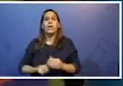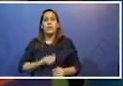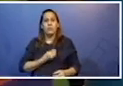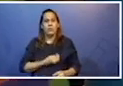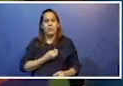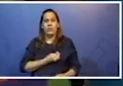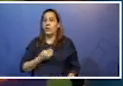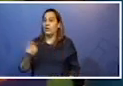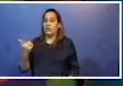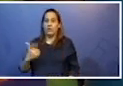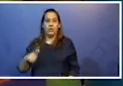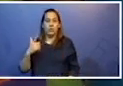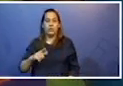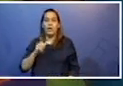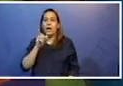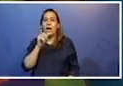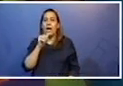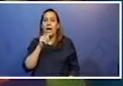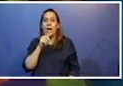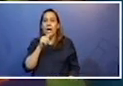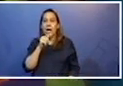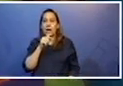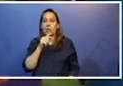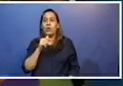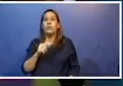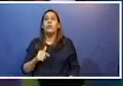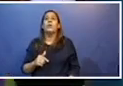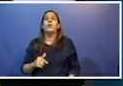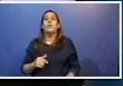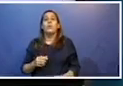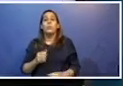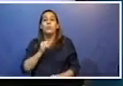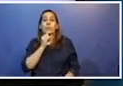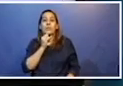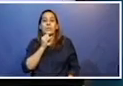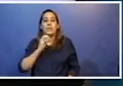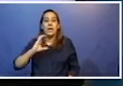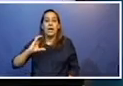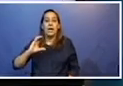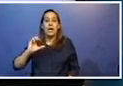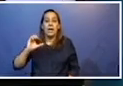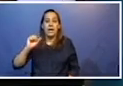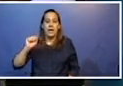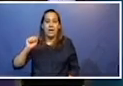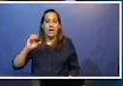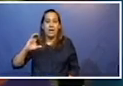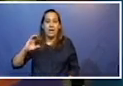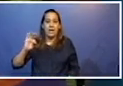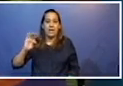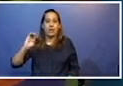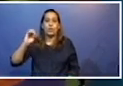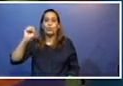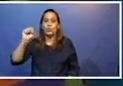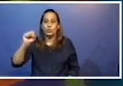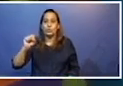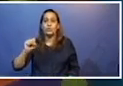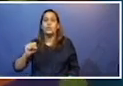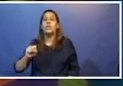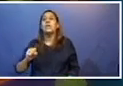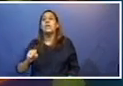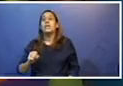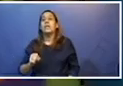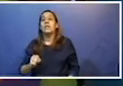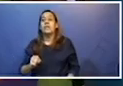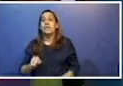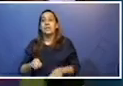Por exemplo, as plantas chamadas suculentas, como cactos e bromélias, armazenam bastante água